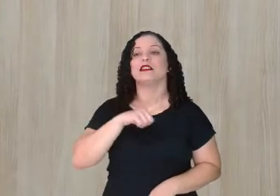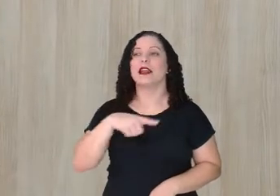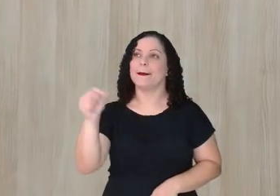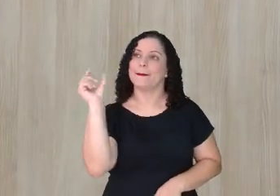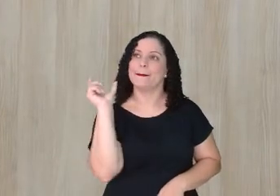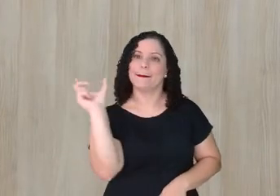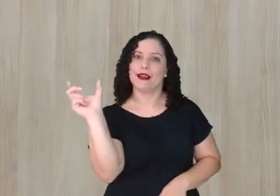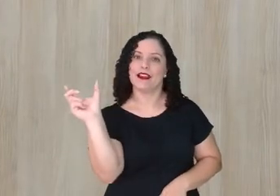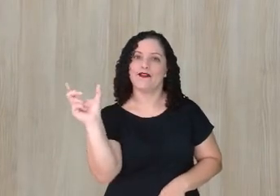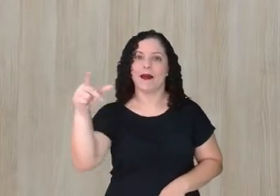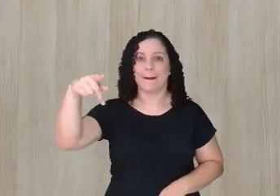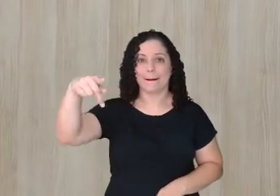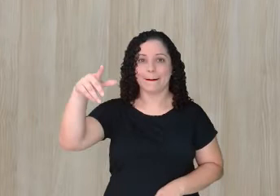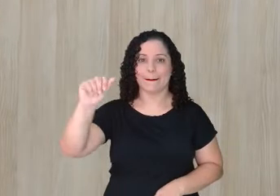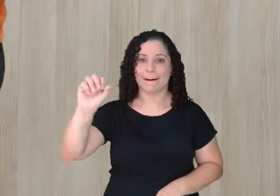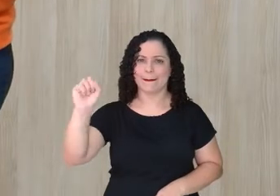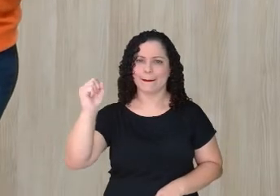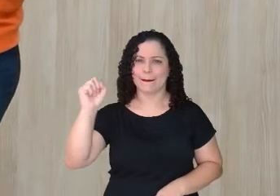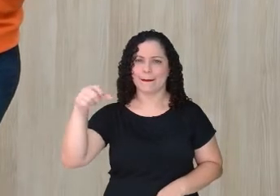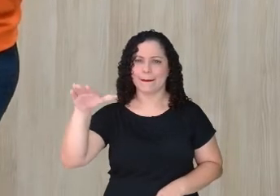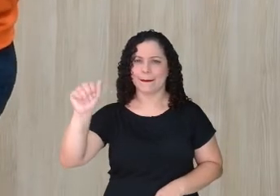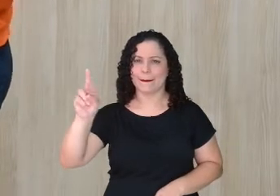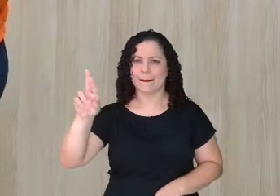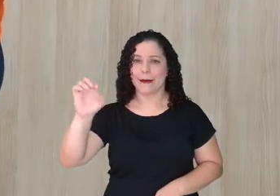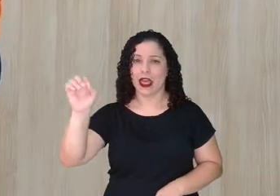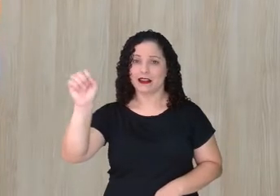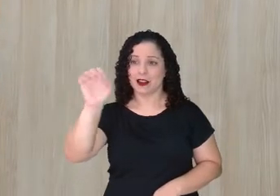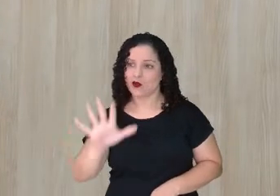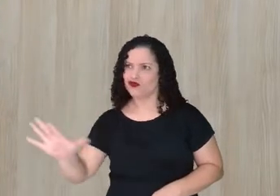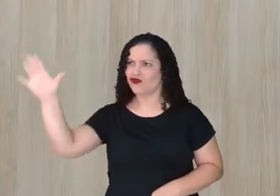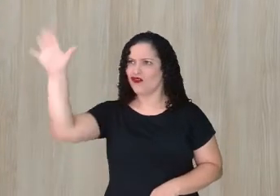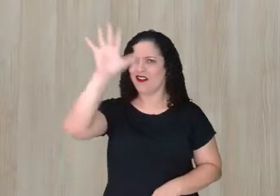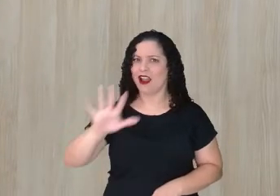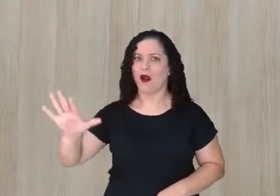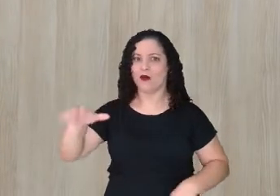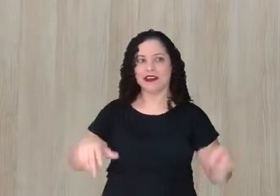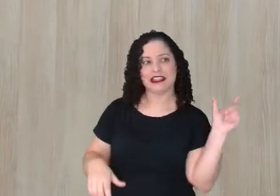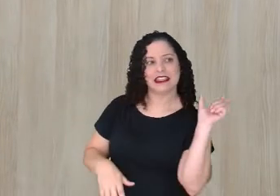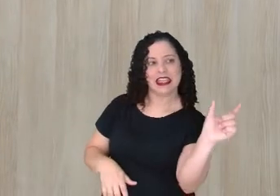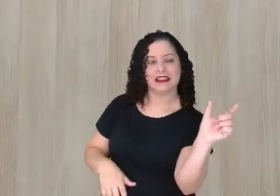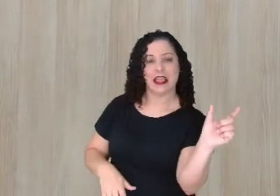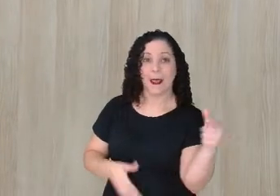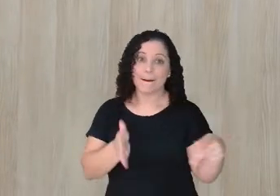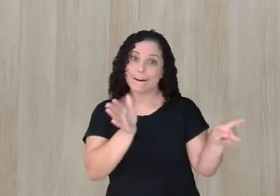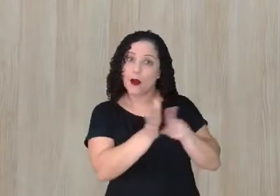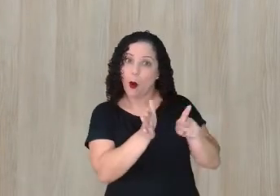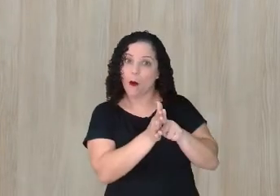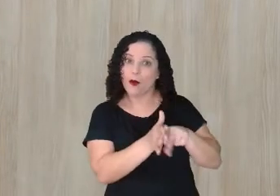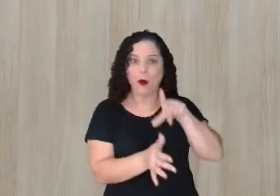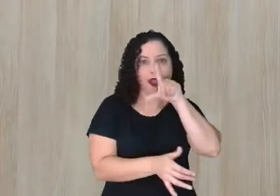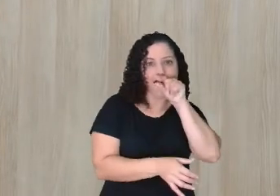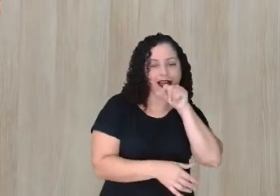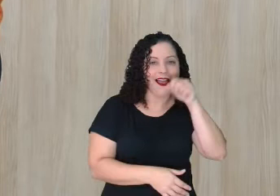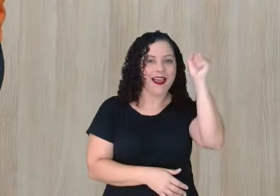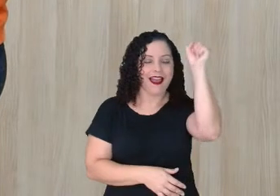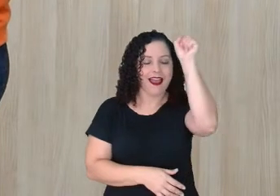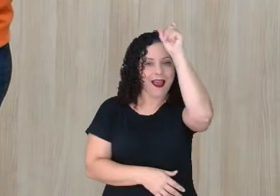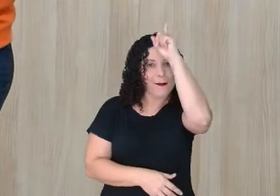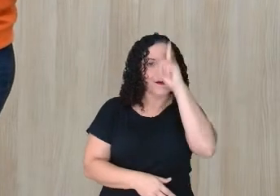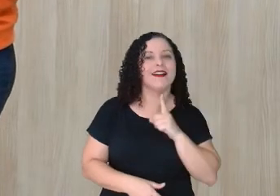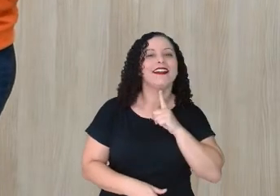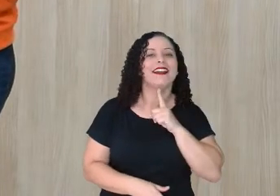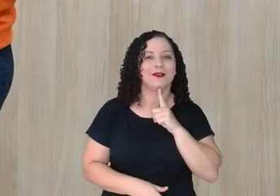palavra pássaro aí é o hiperônimo. E o hipônimo é o canário da terra, que é esse pássaro